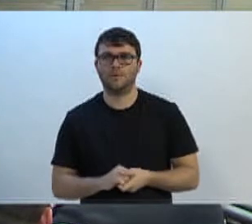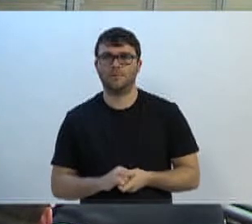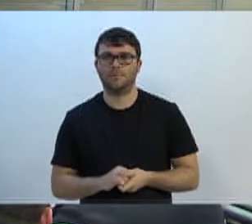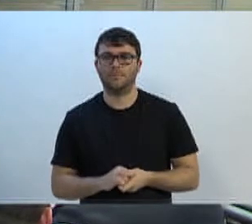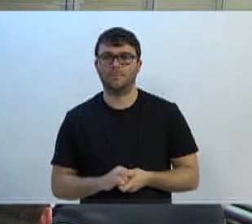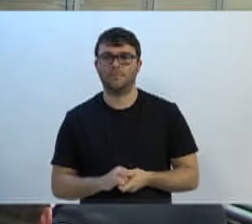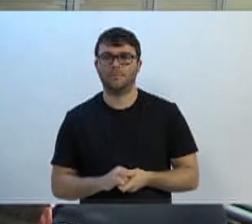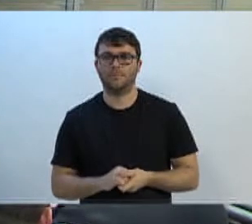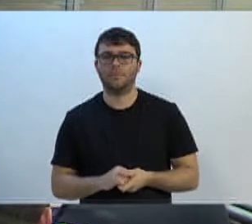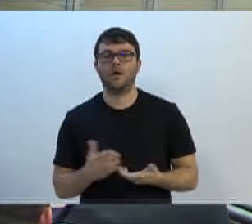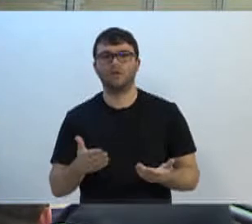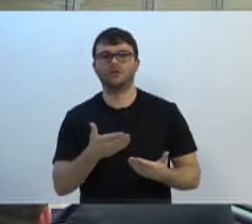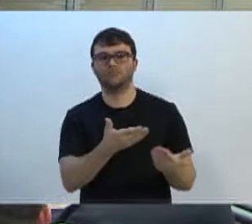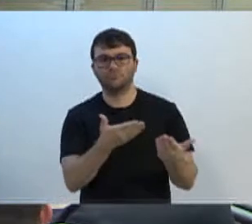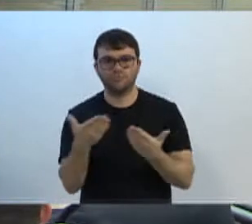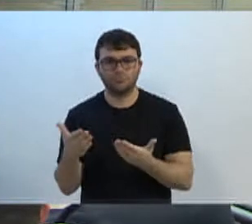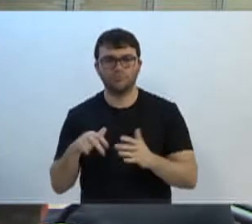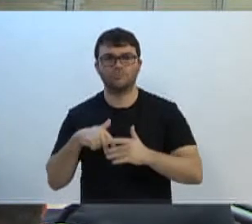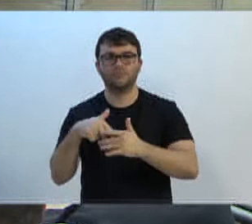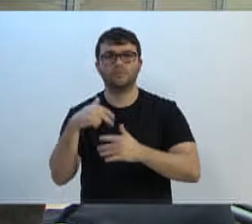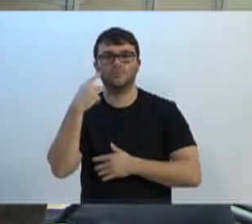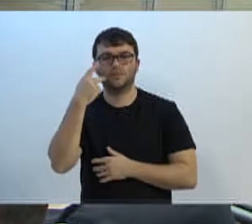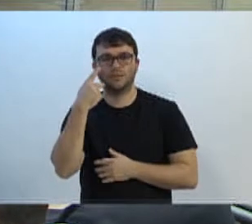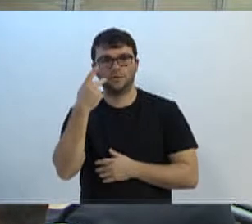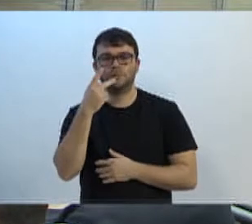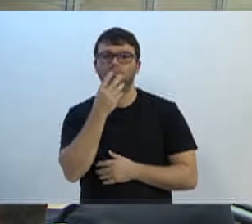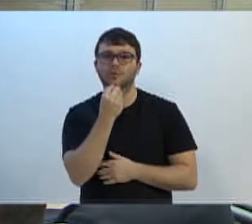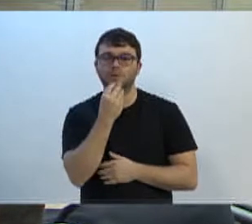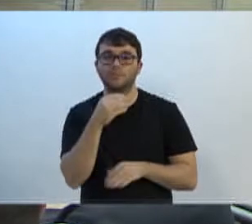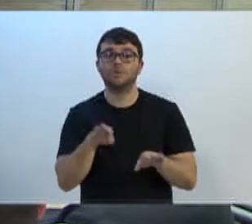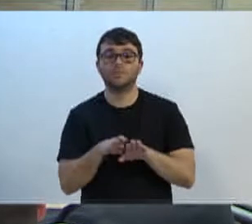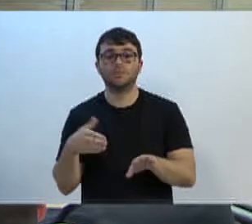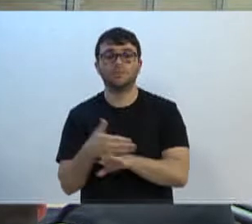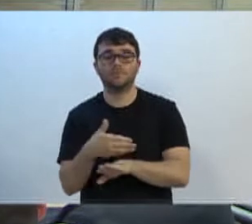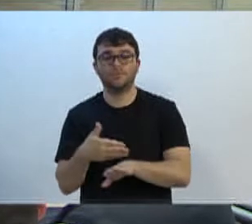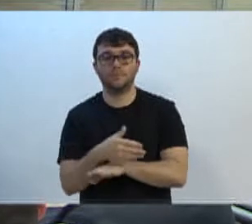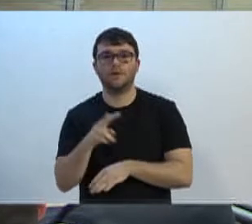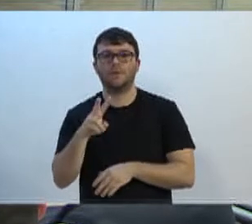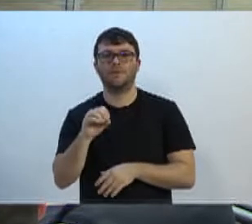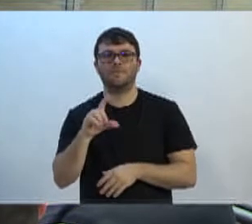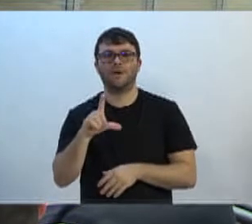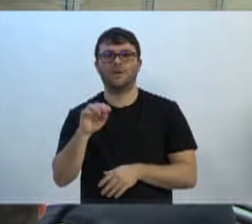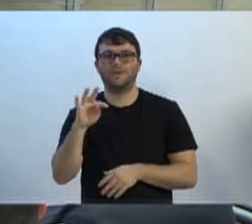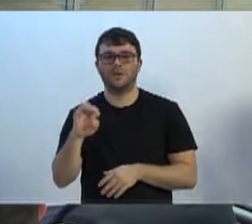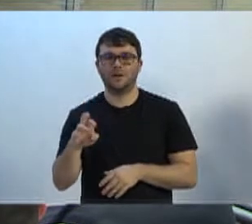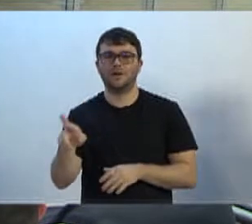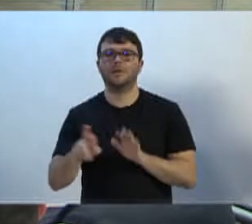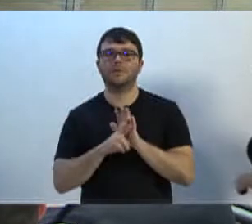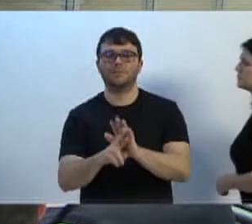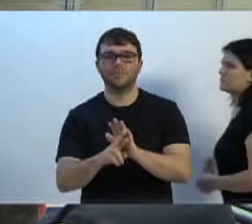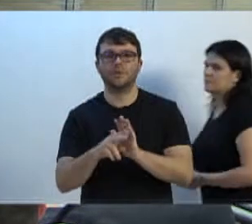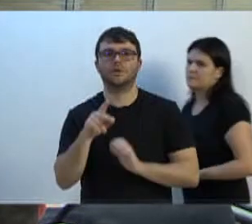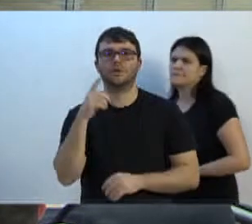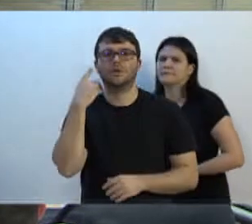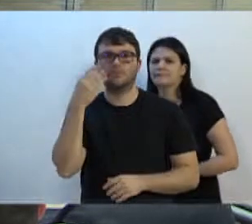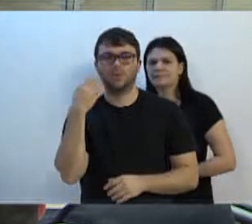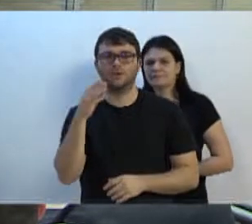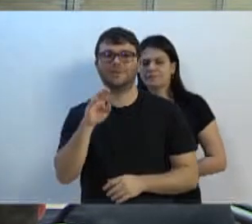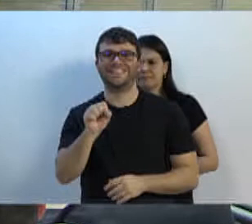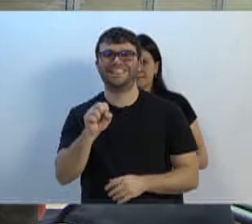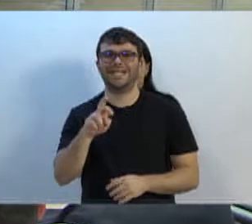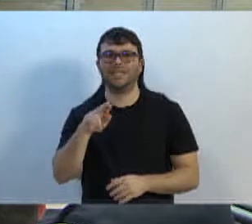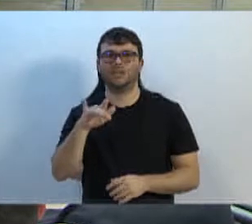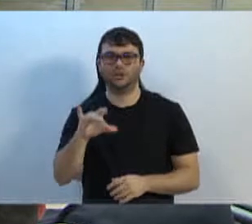quero chamar o vereador Bruno para fazer os da palavra e registrar que a presença de Walter Salvador representante Deputado Sérgio Mota e também